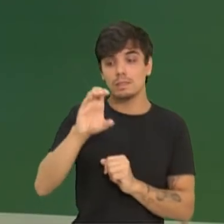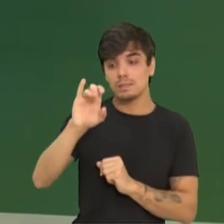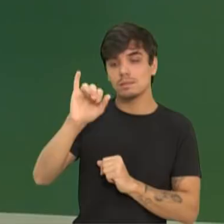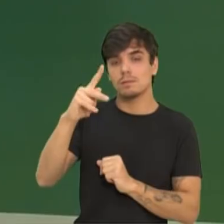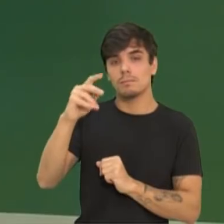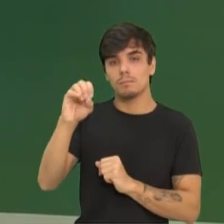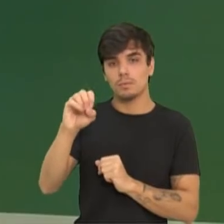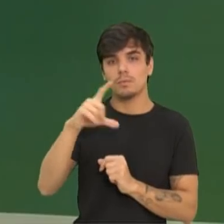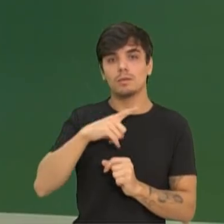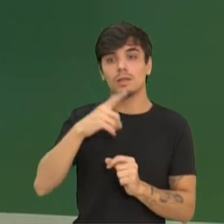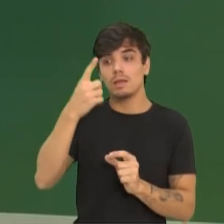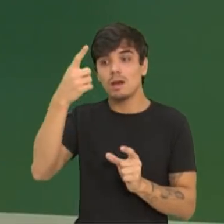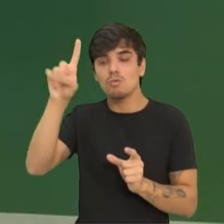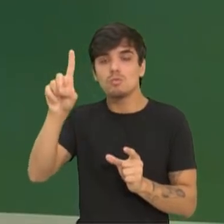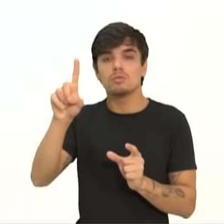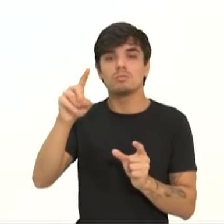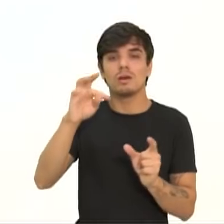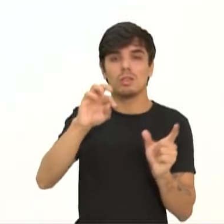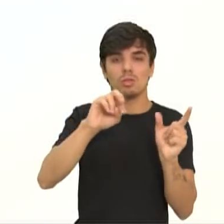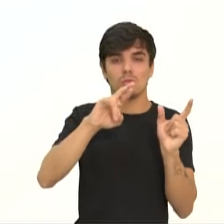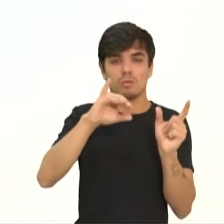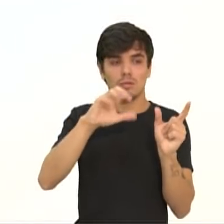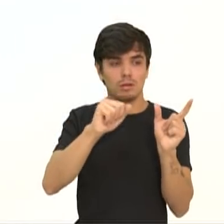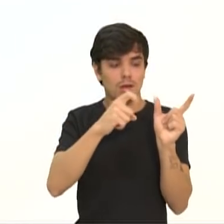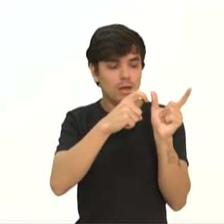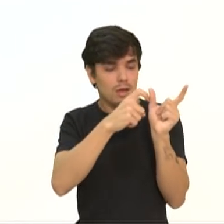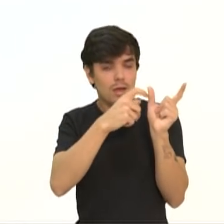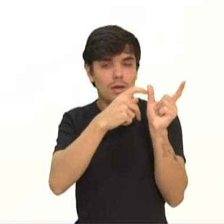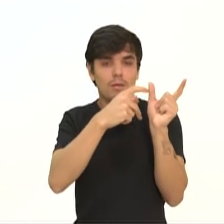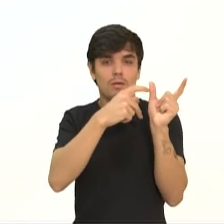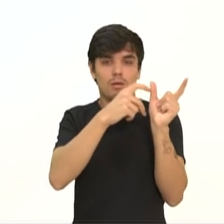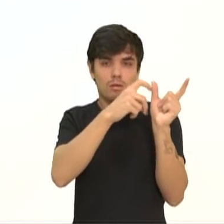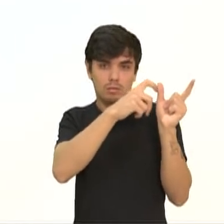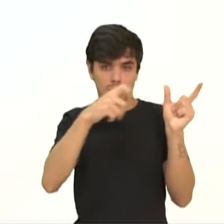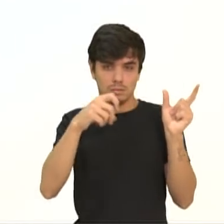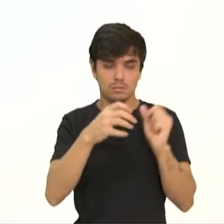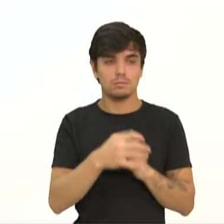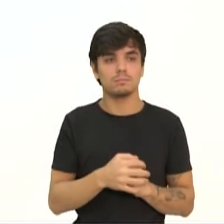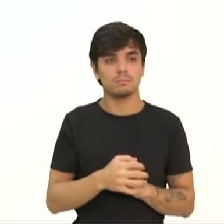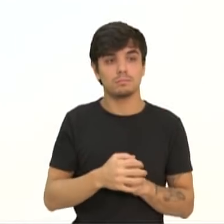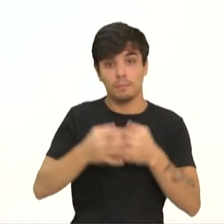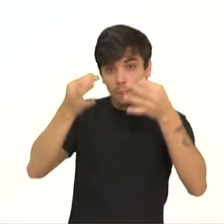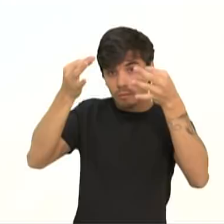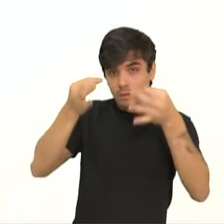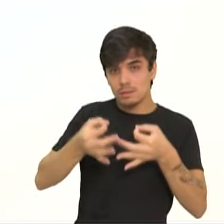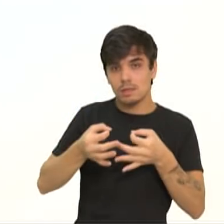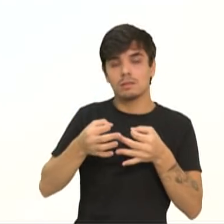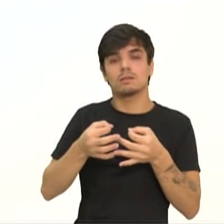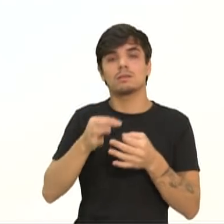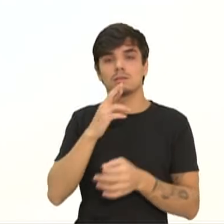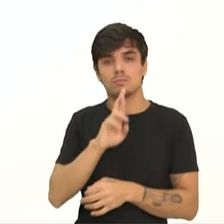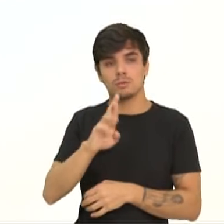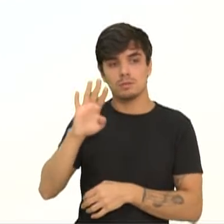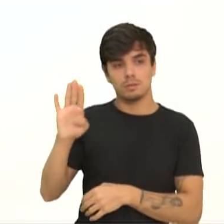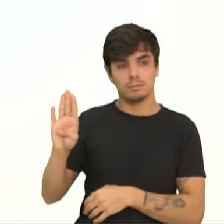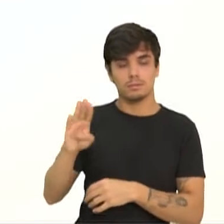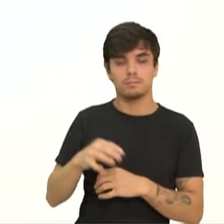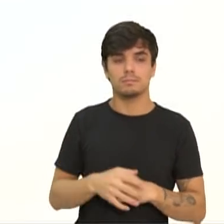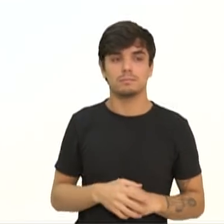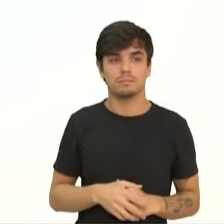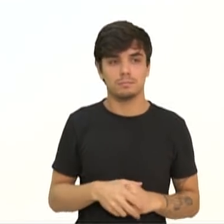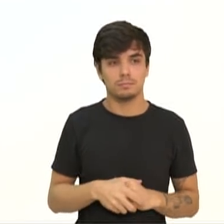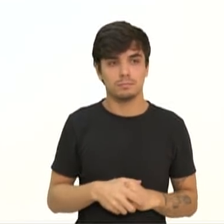última tônica, ela é uma oxítona. Então a resposta certa é a letra B, proparoxítona e oxítona.